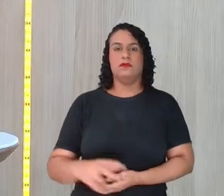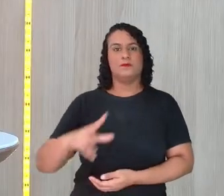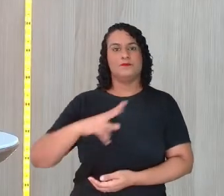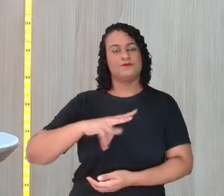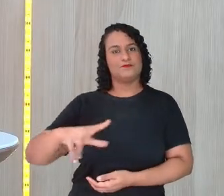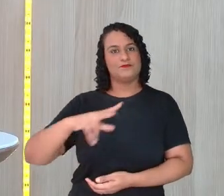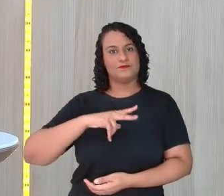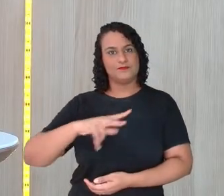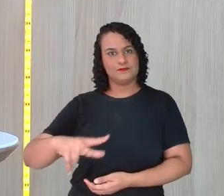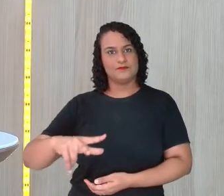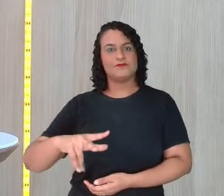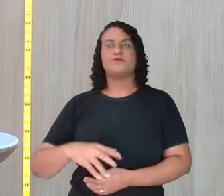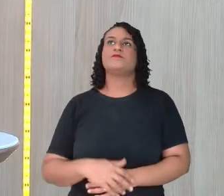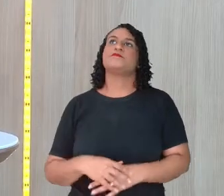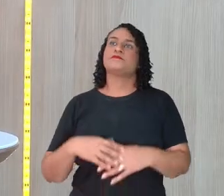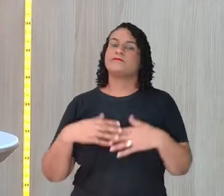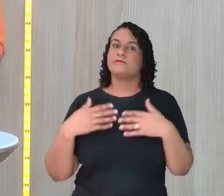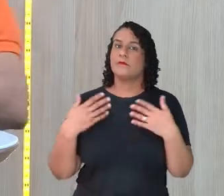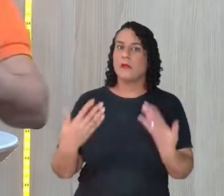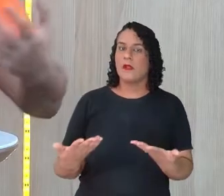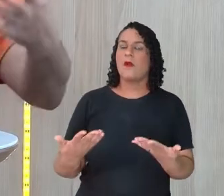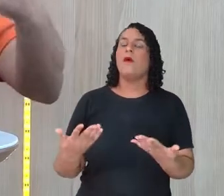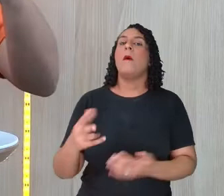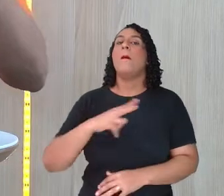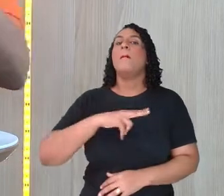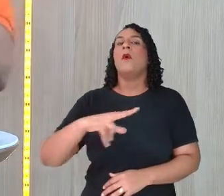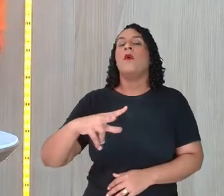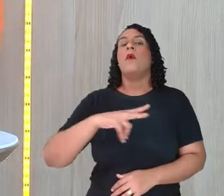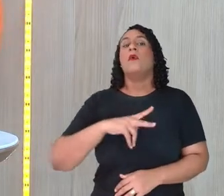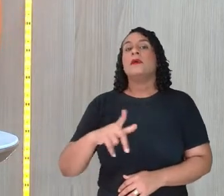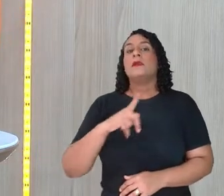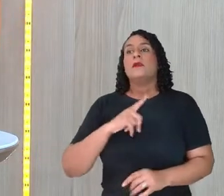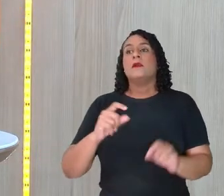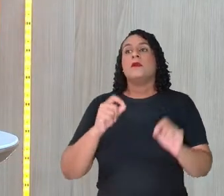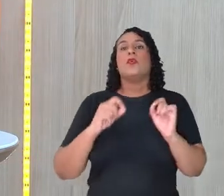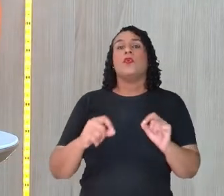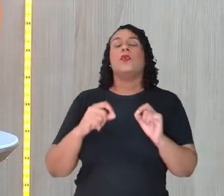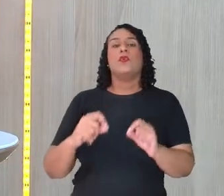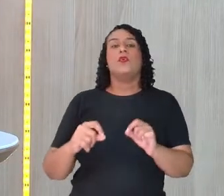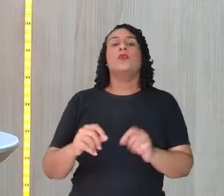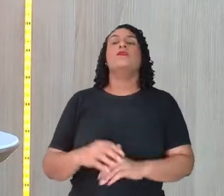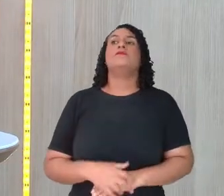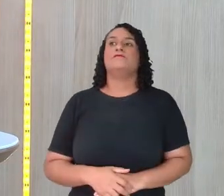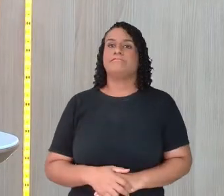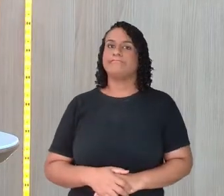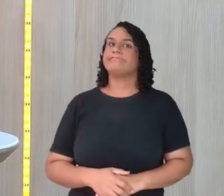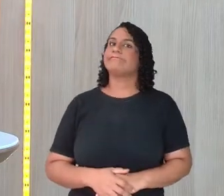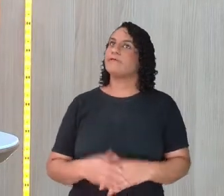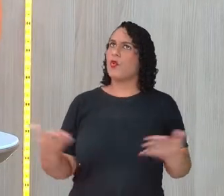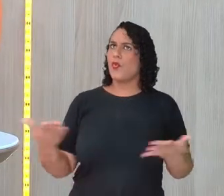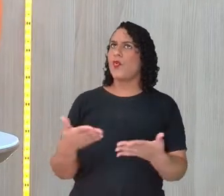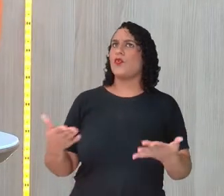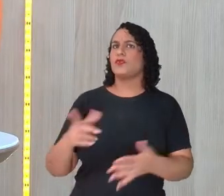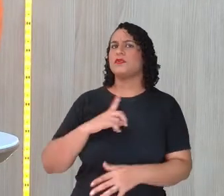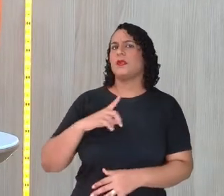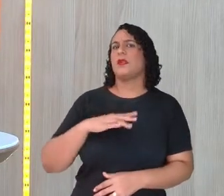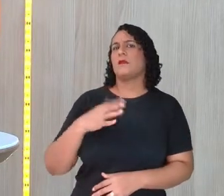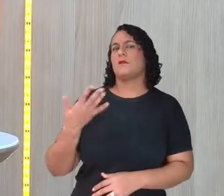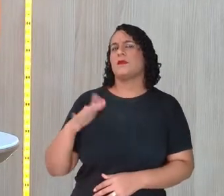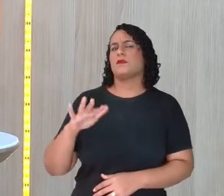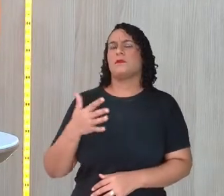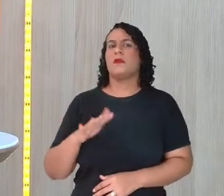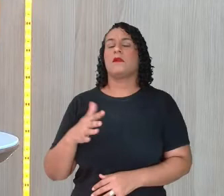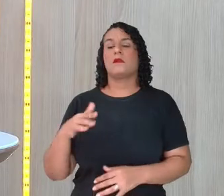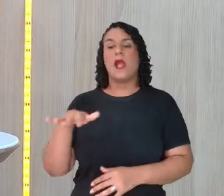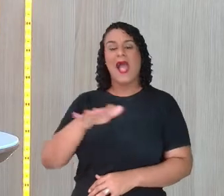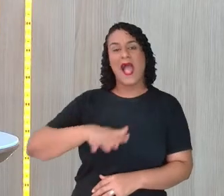né, sim, a gente vai falar sobre isso, mas Portugal, ele tinha de área, né, ele tem atualmente de área que é mais ou menos próxima, né, a